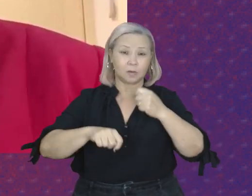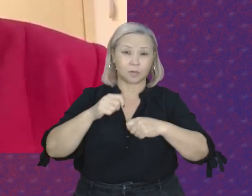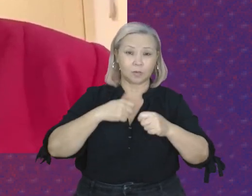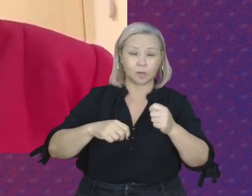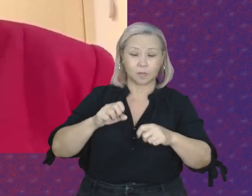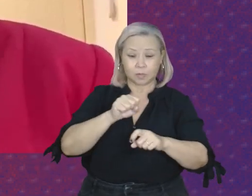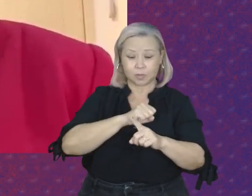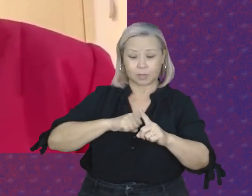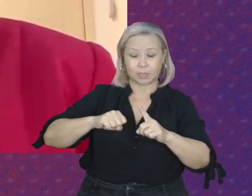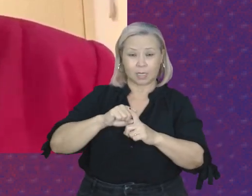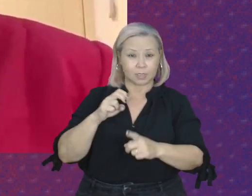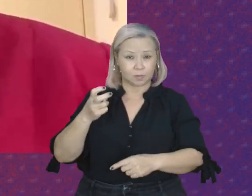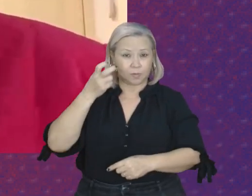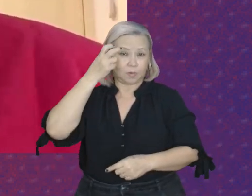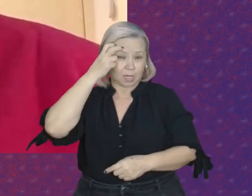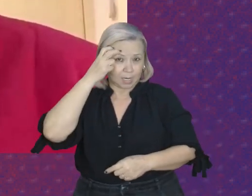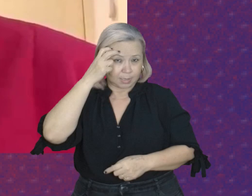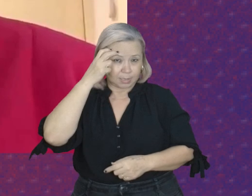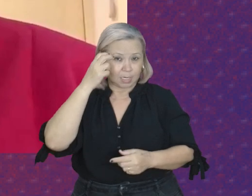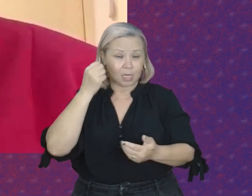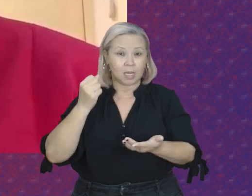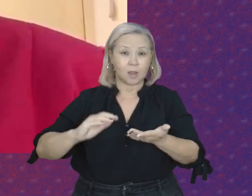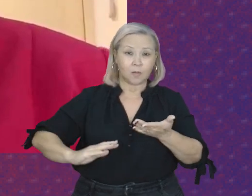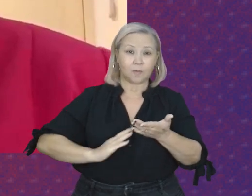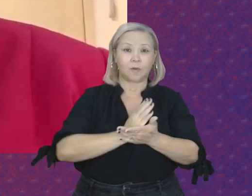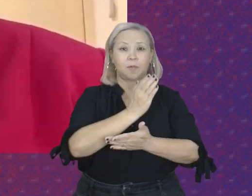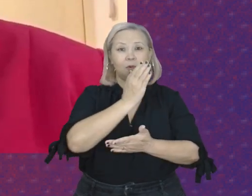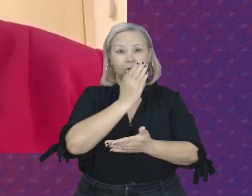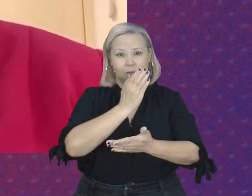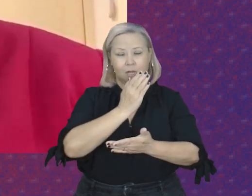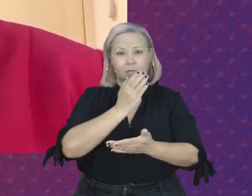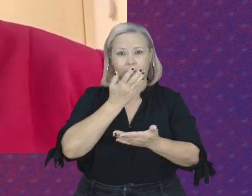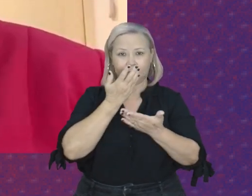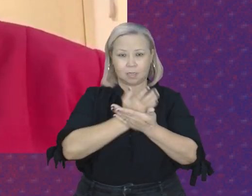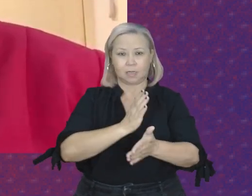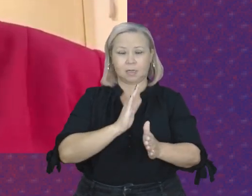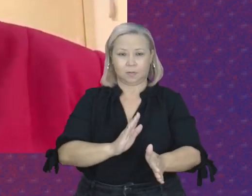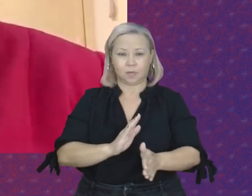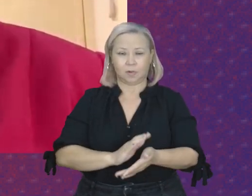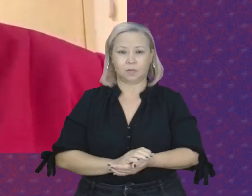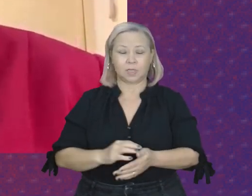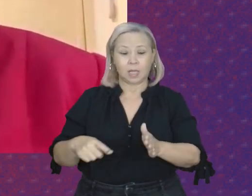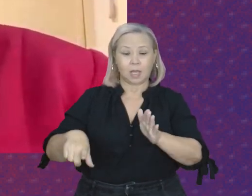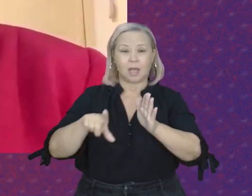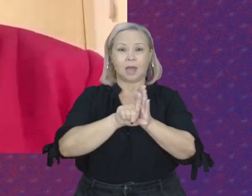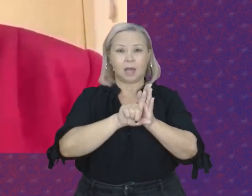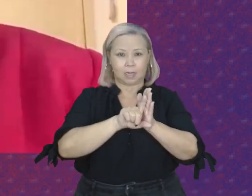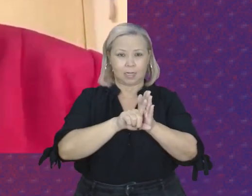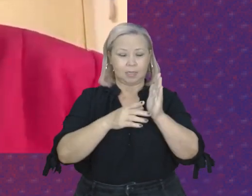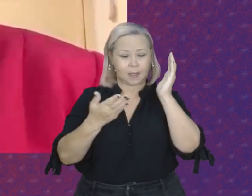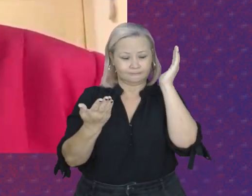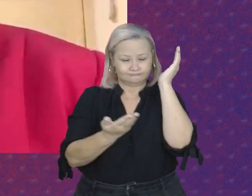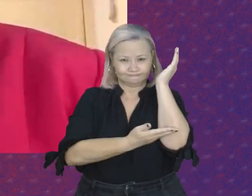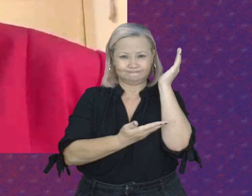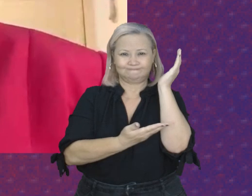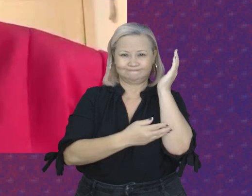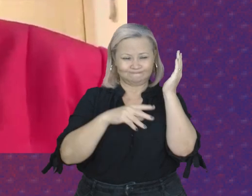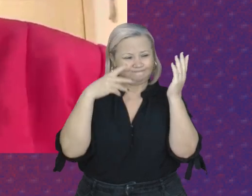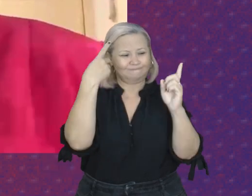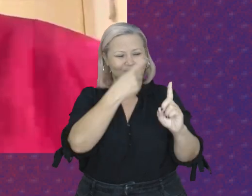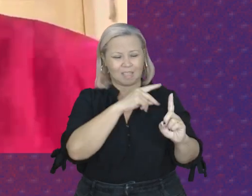culturais. Foi promulgada a Lei da Tortura, em 97, o reconhecimento das mortes, né, e das